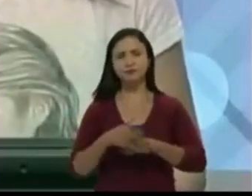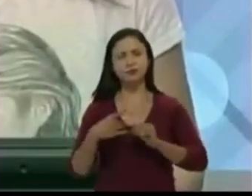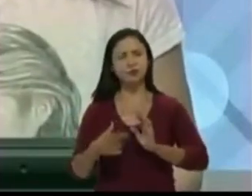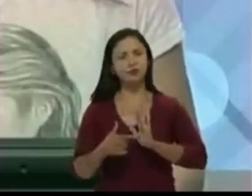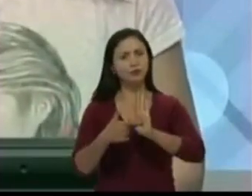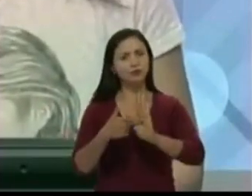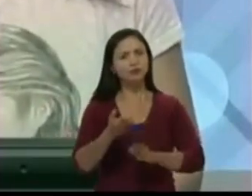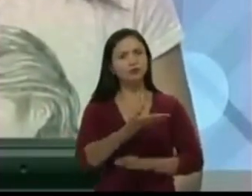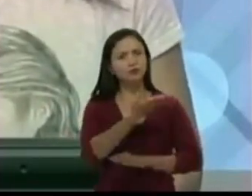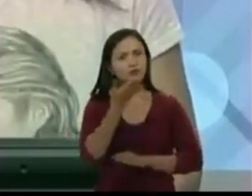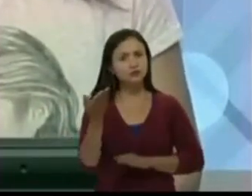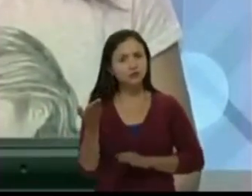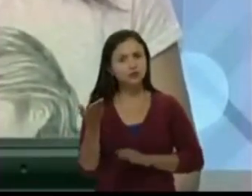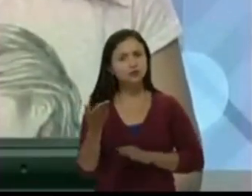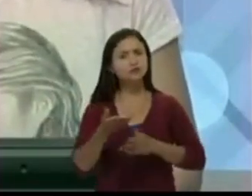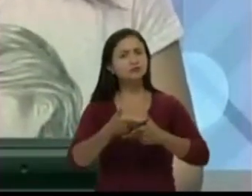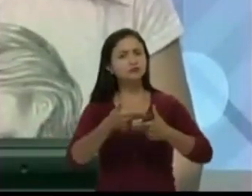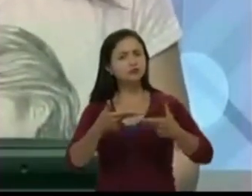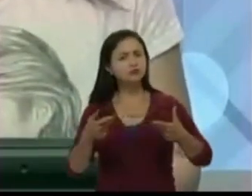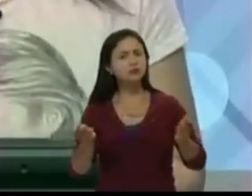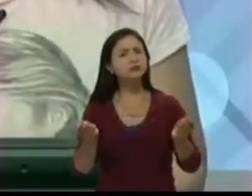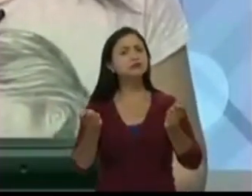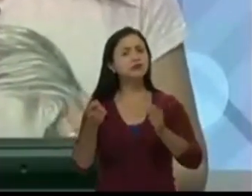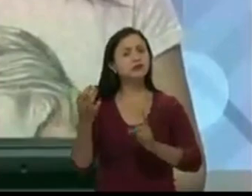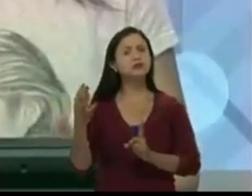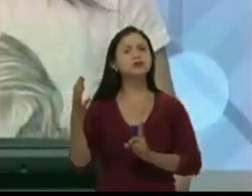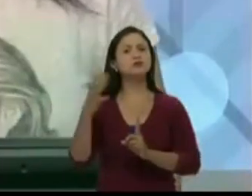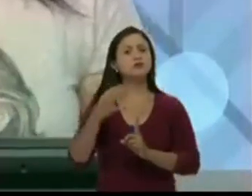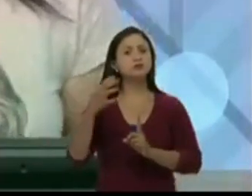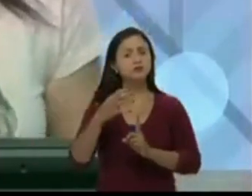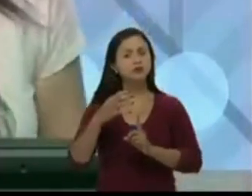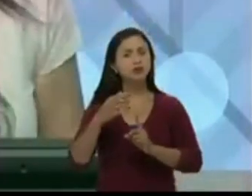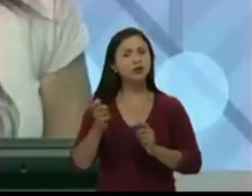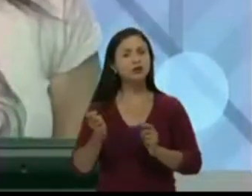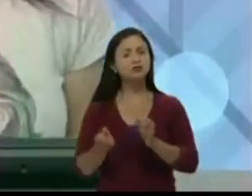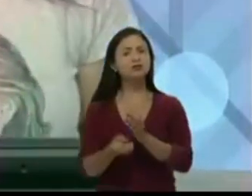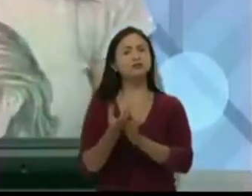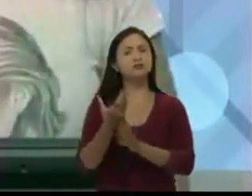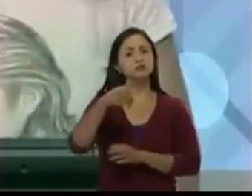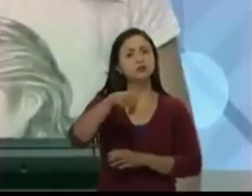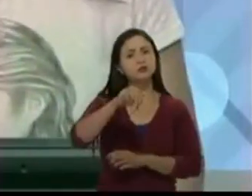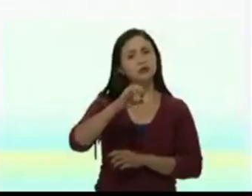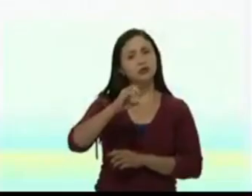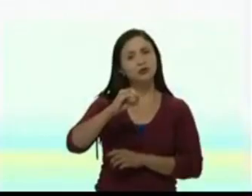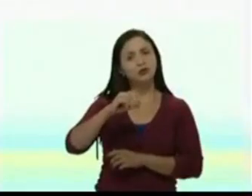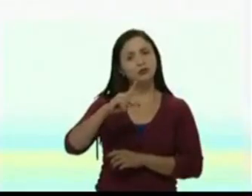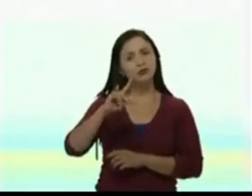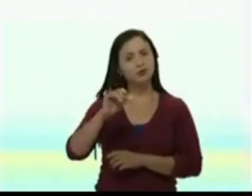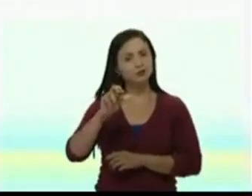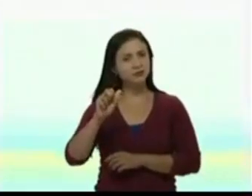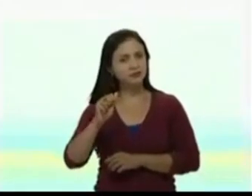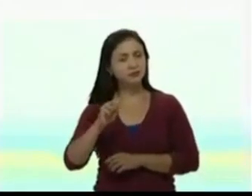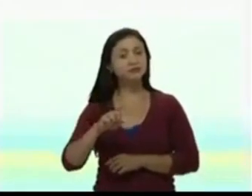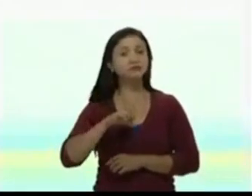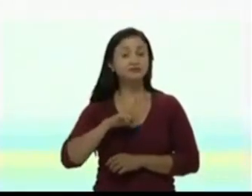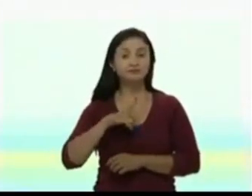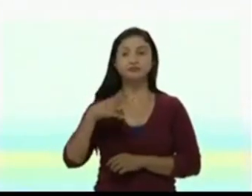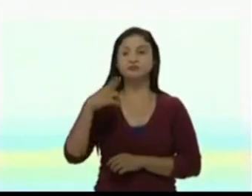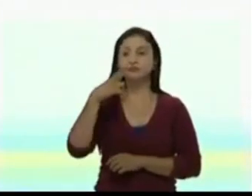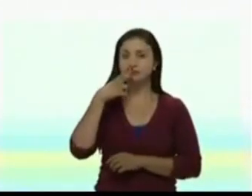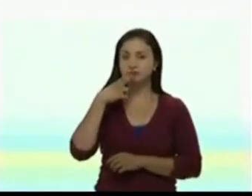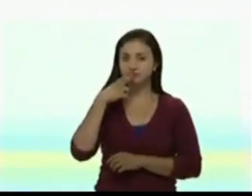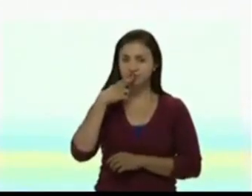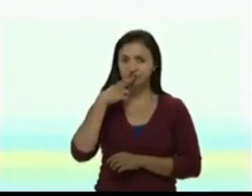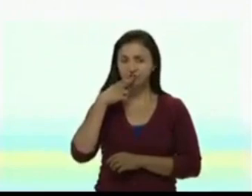algumas dos fatores ambientais que podem influenciar na formação de neoplasias. Temos então o tabaco, tanto o